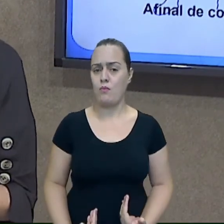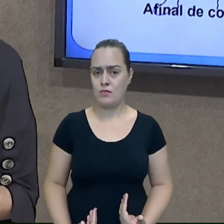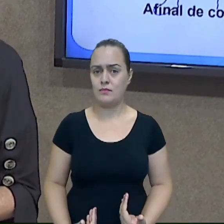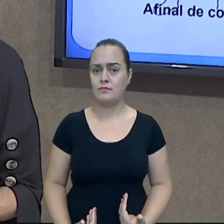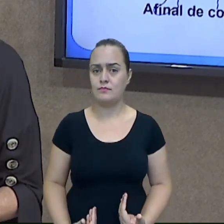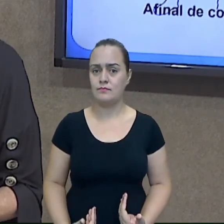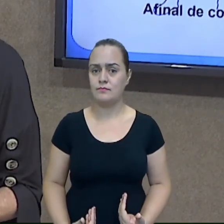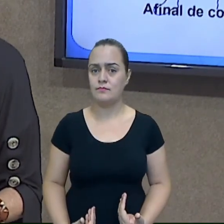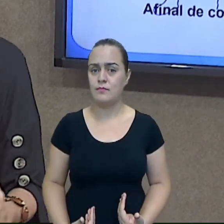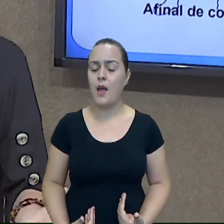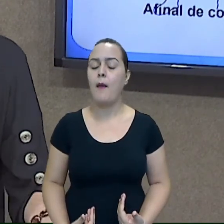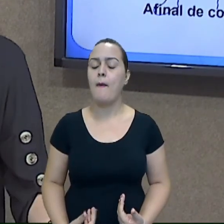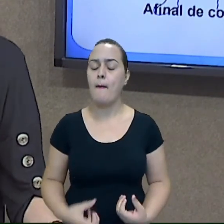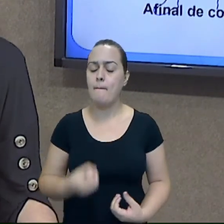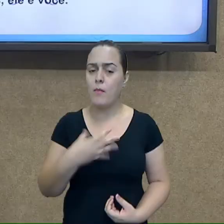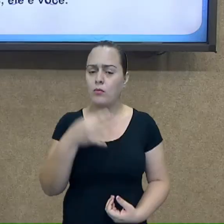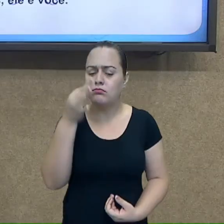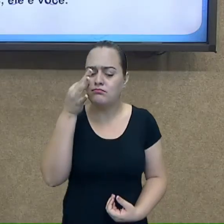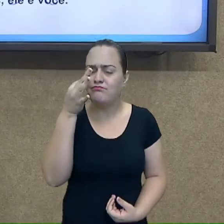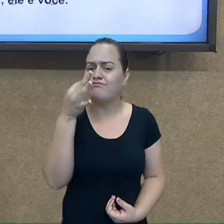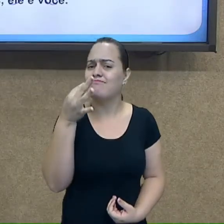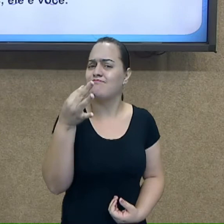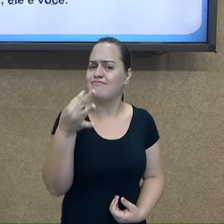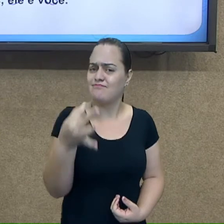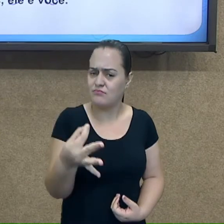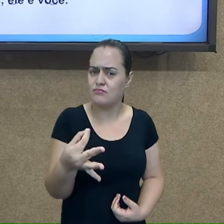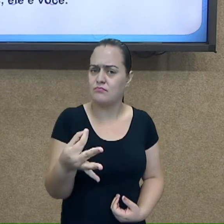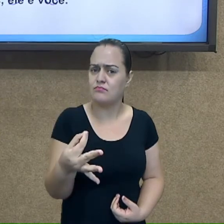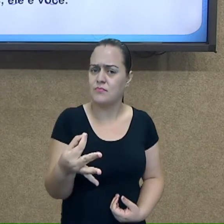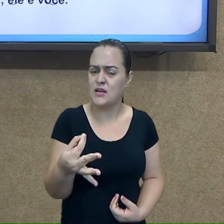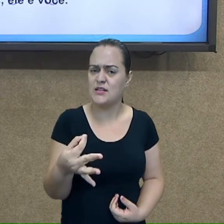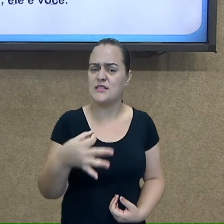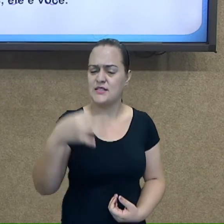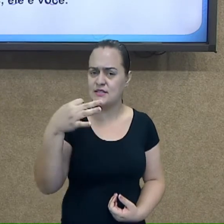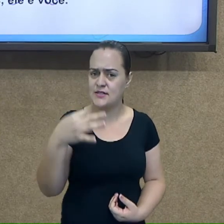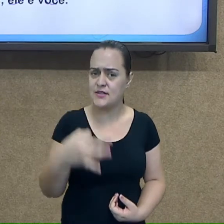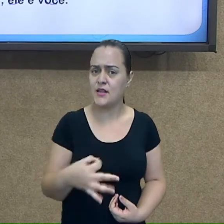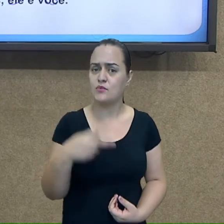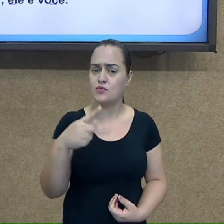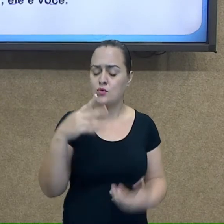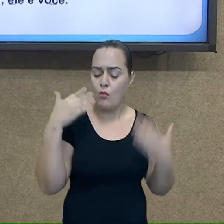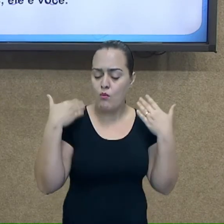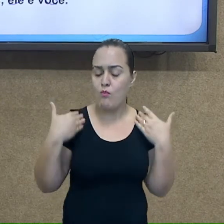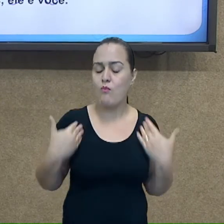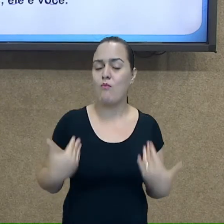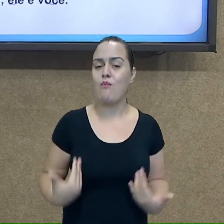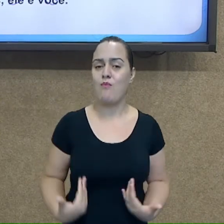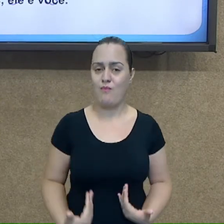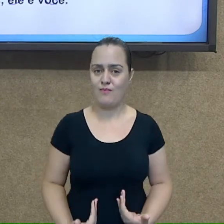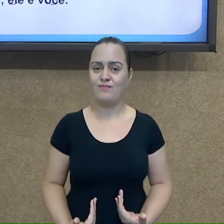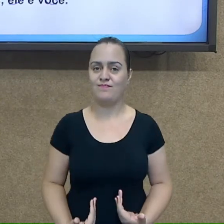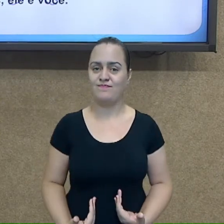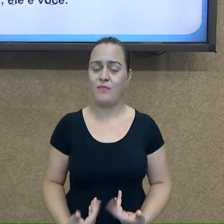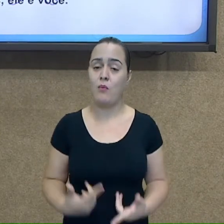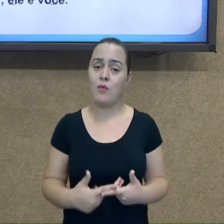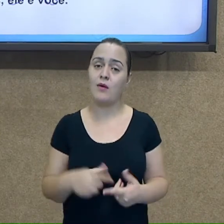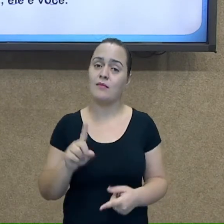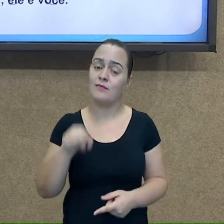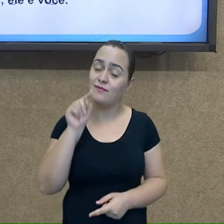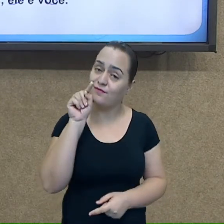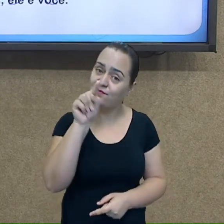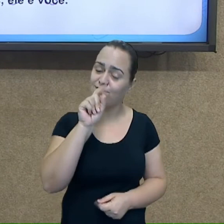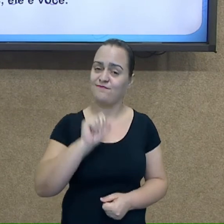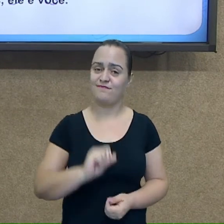você prestar atenção nisso, porque afinal de contas, o seu organismo é você,